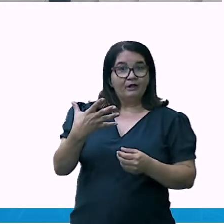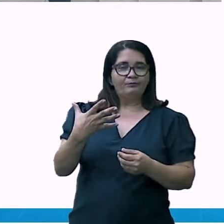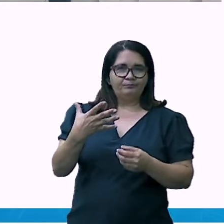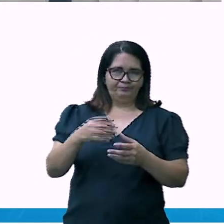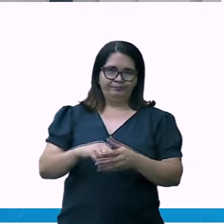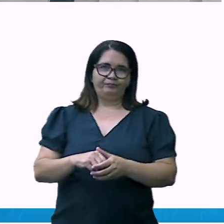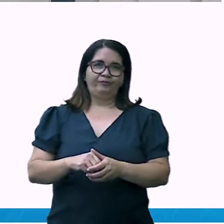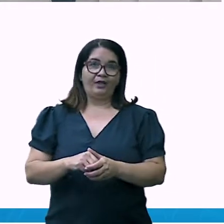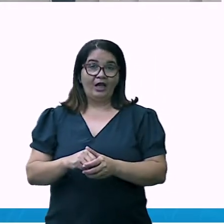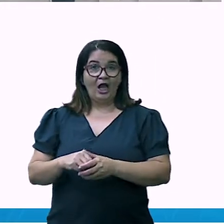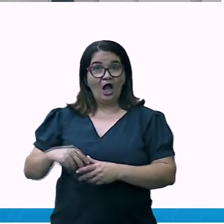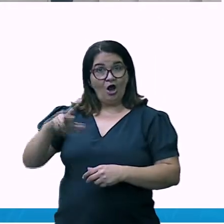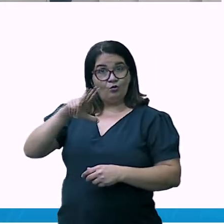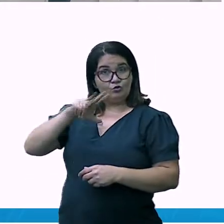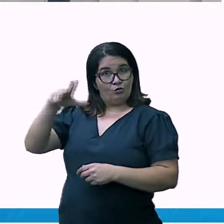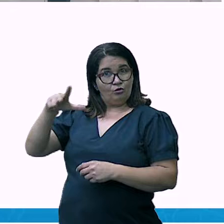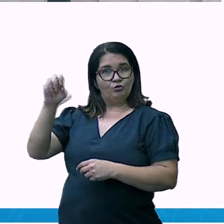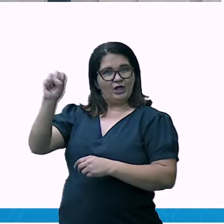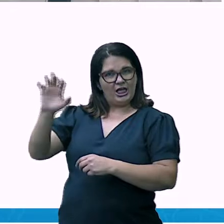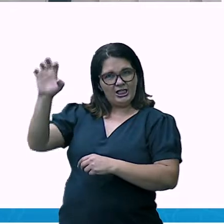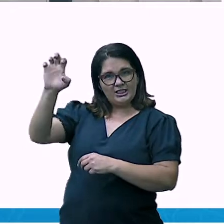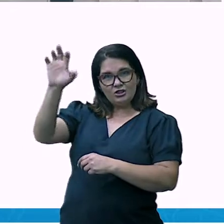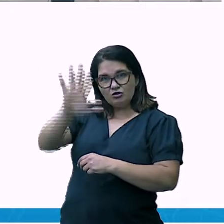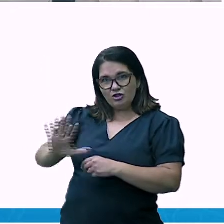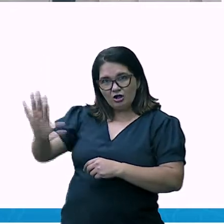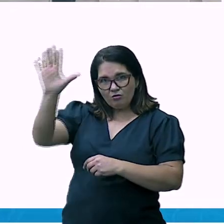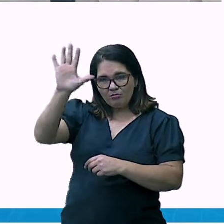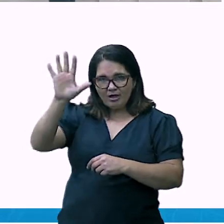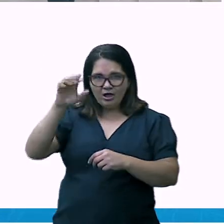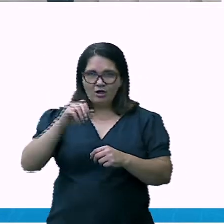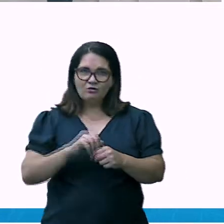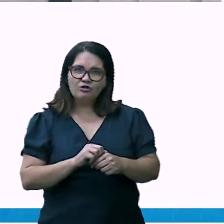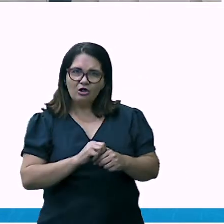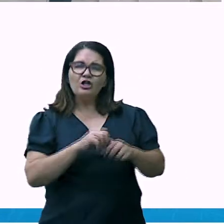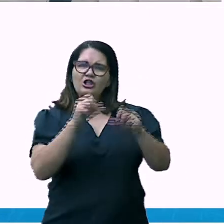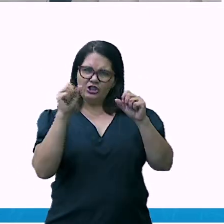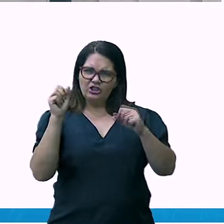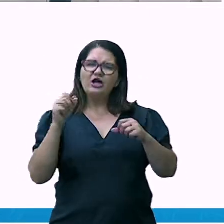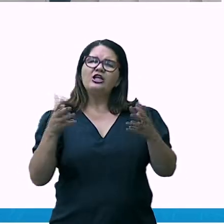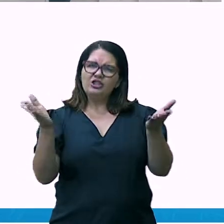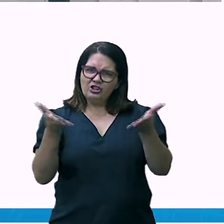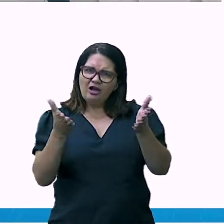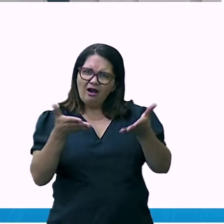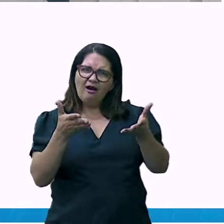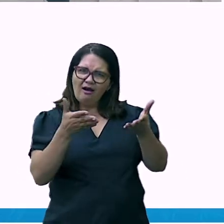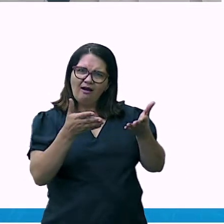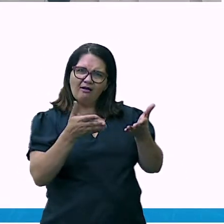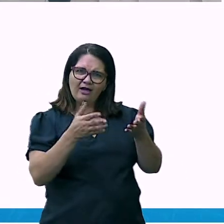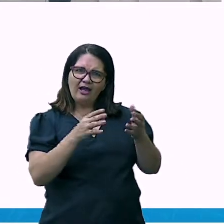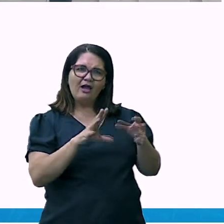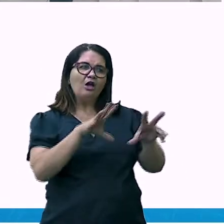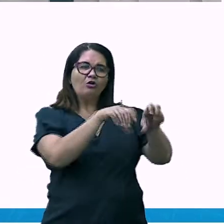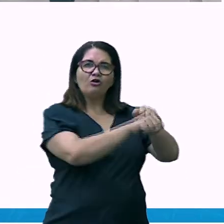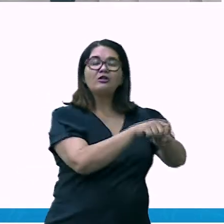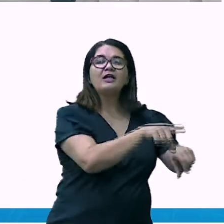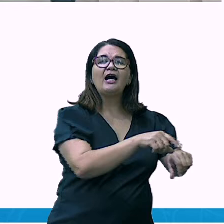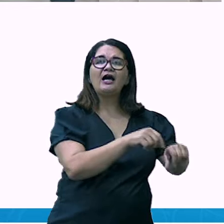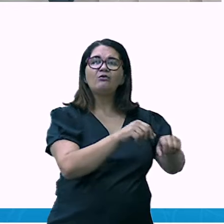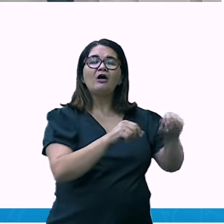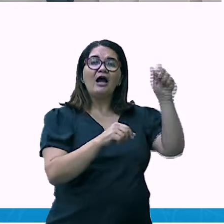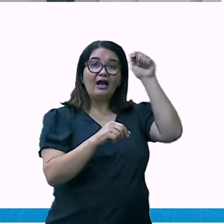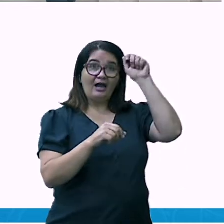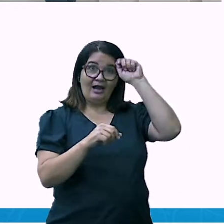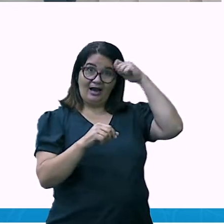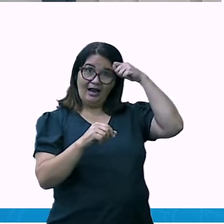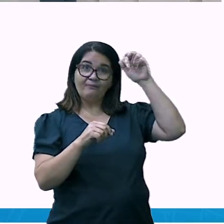dominado todo o território africano, já caminhavam aqui e descobriram uma